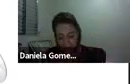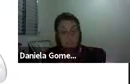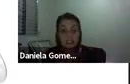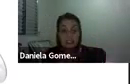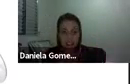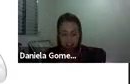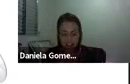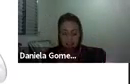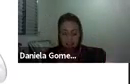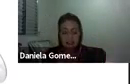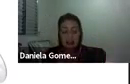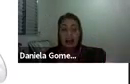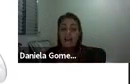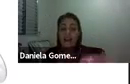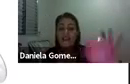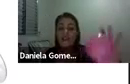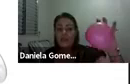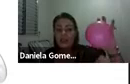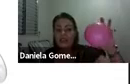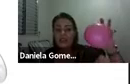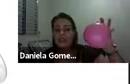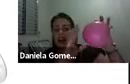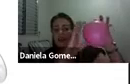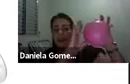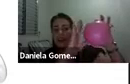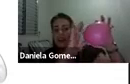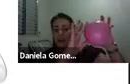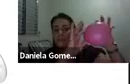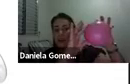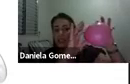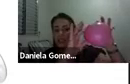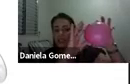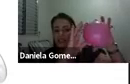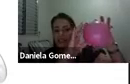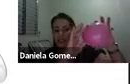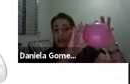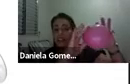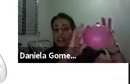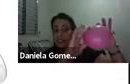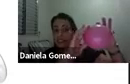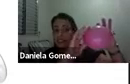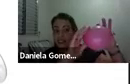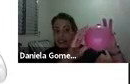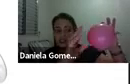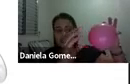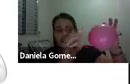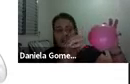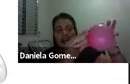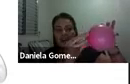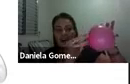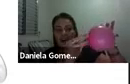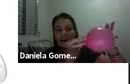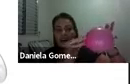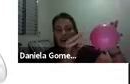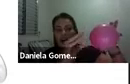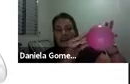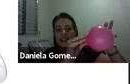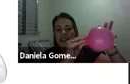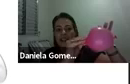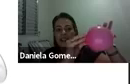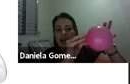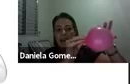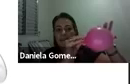gente. Não tem jeito. Agora, se o peito ele tá mais molinho, mais flexível, tá? Ó,